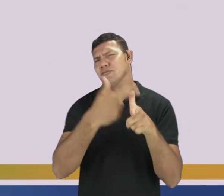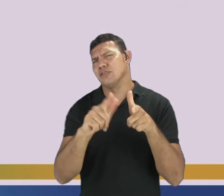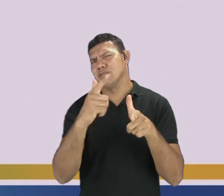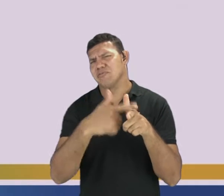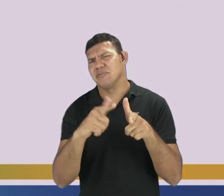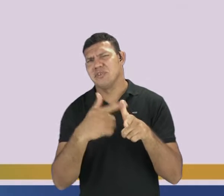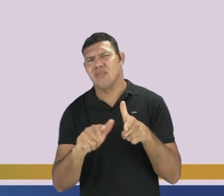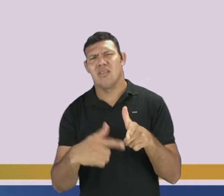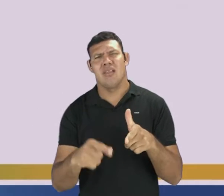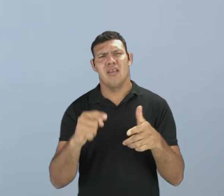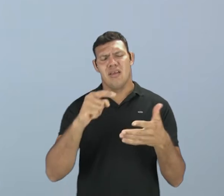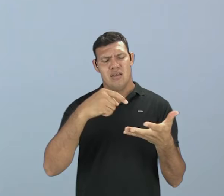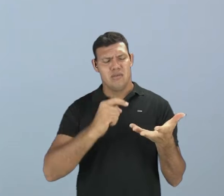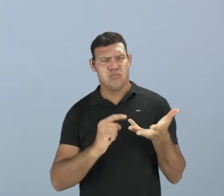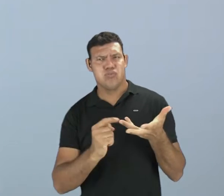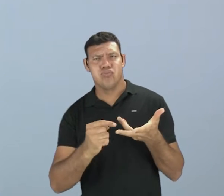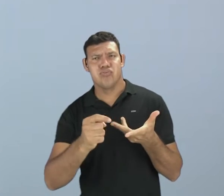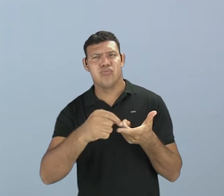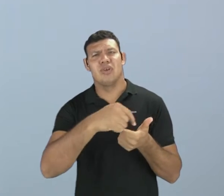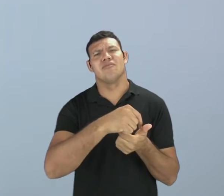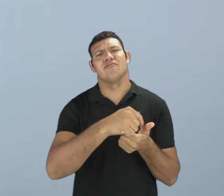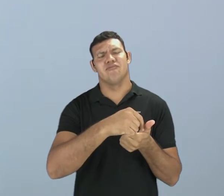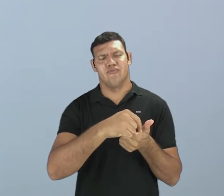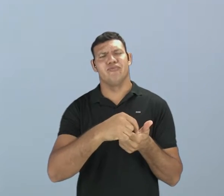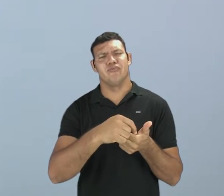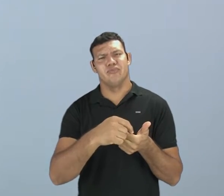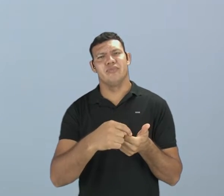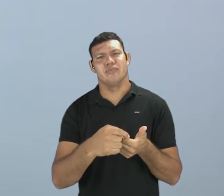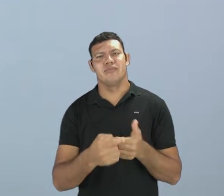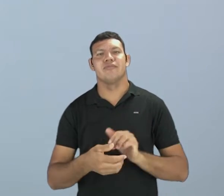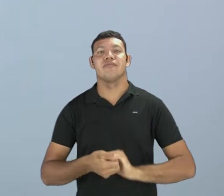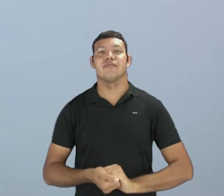vocês devem ter estudado já nas séries anteriores.